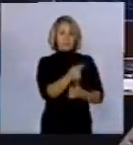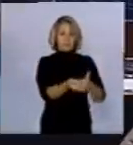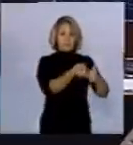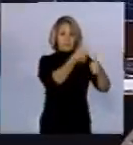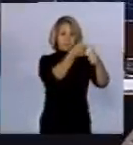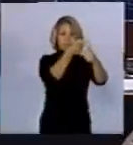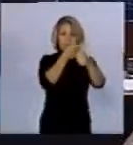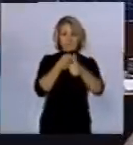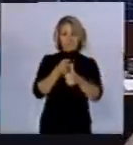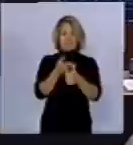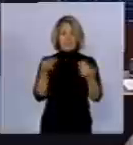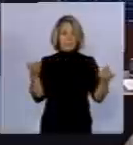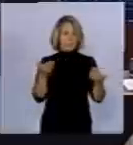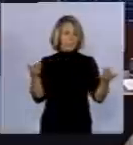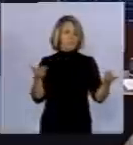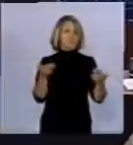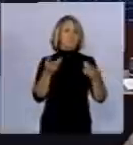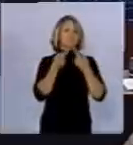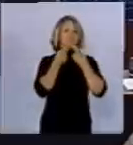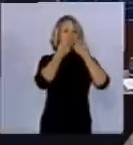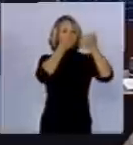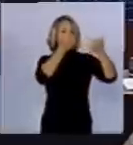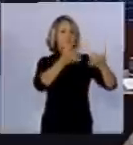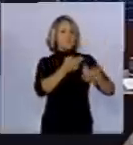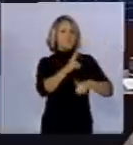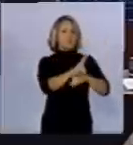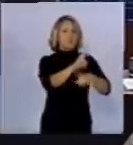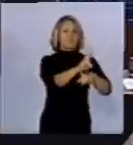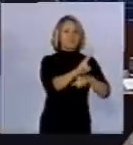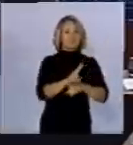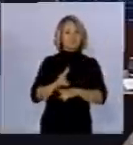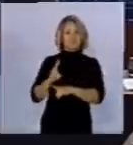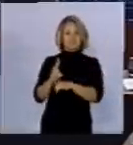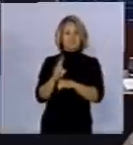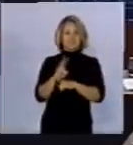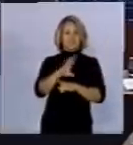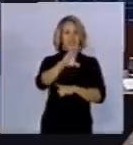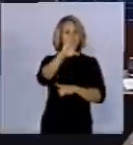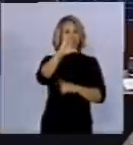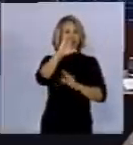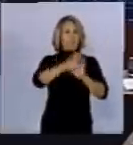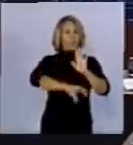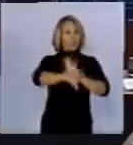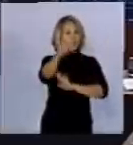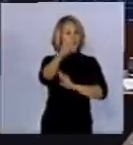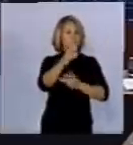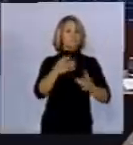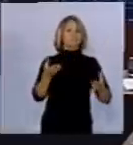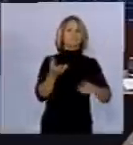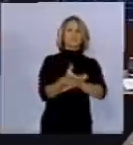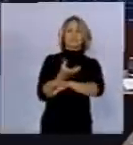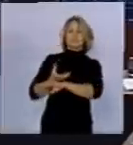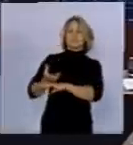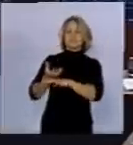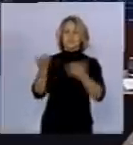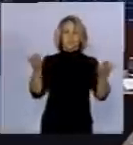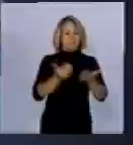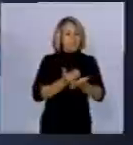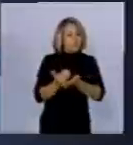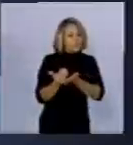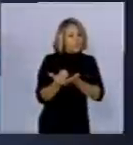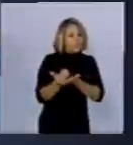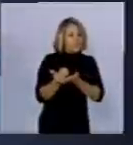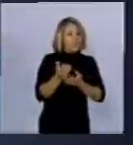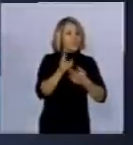primeira pelo menos ao dia de hoje a fazer uma defesa das cotas de conteúdo eh e para começar essa